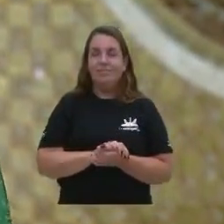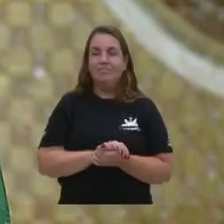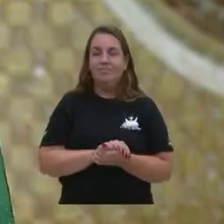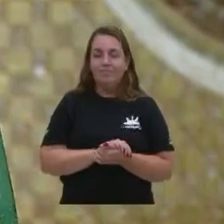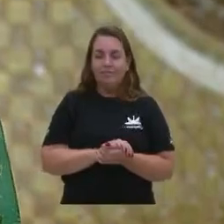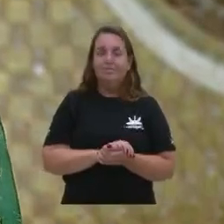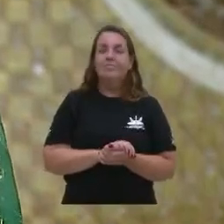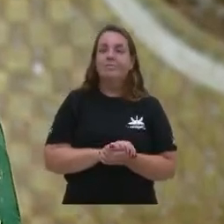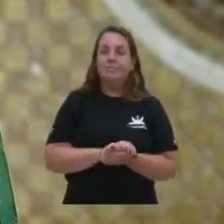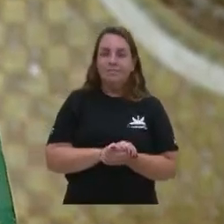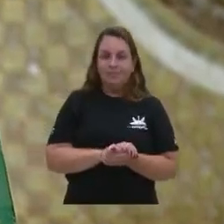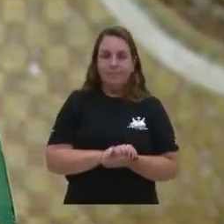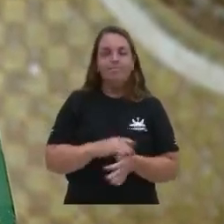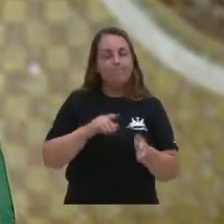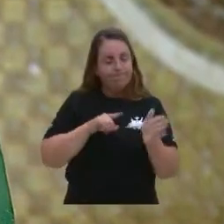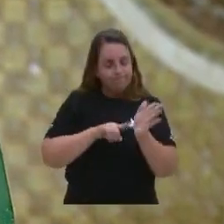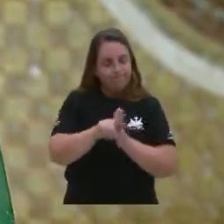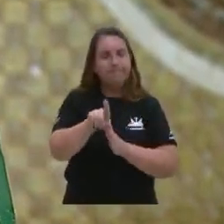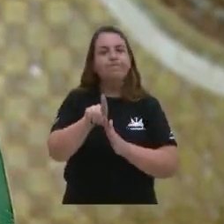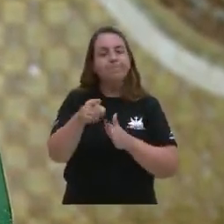Refaço a pergunta: